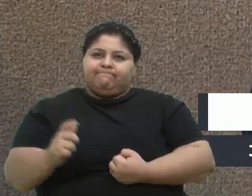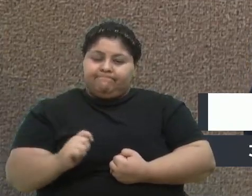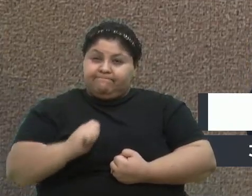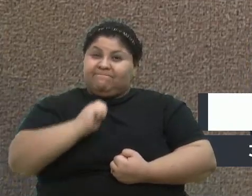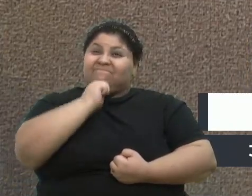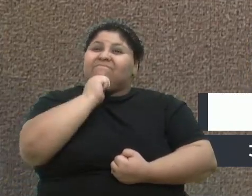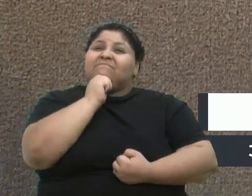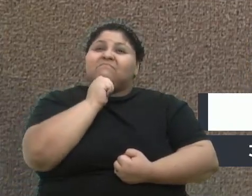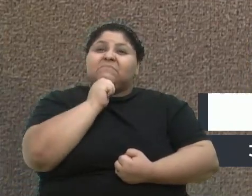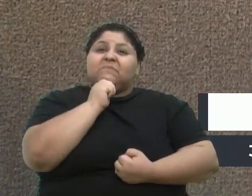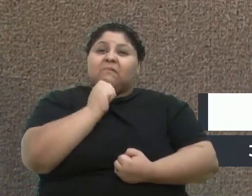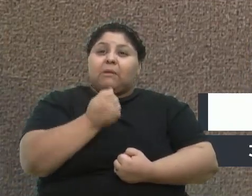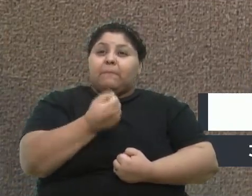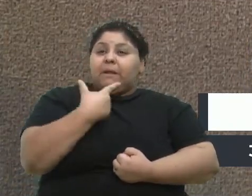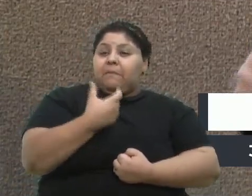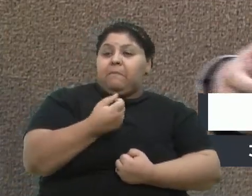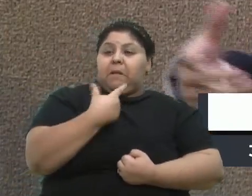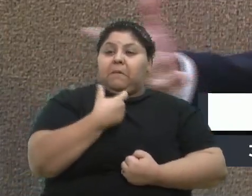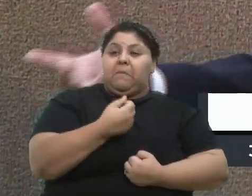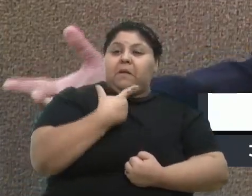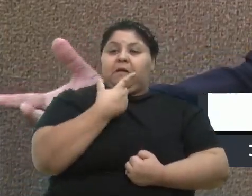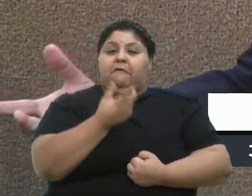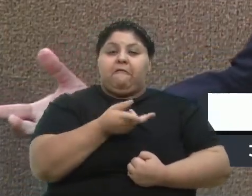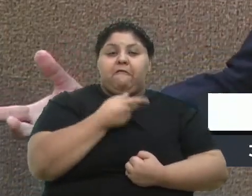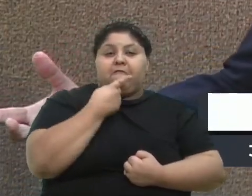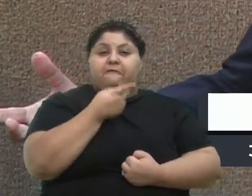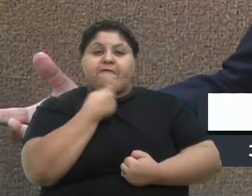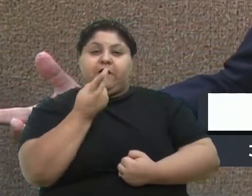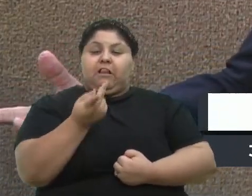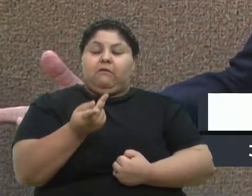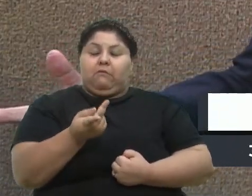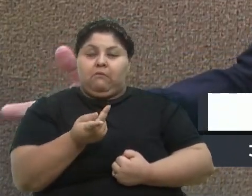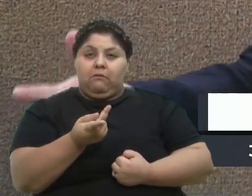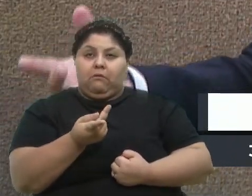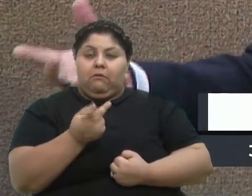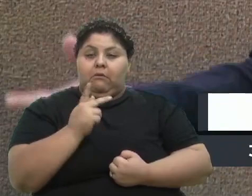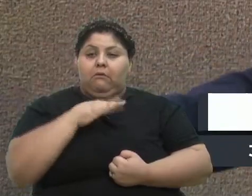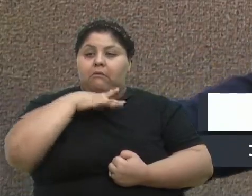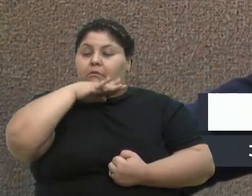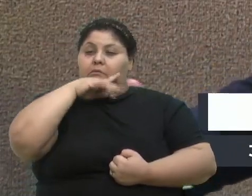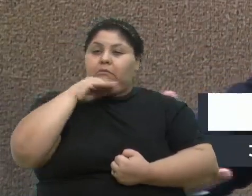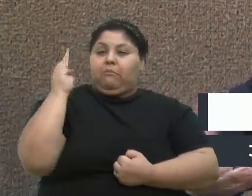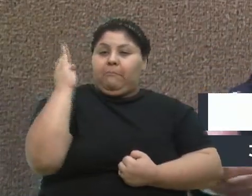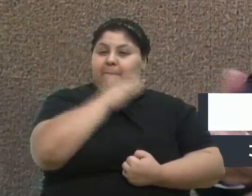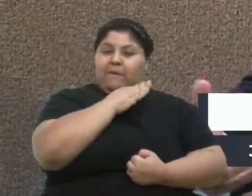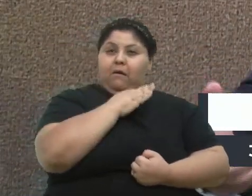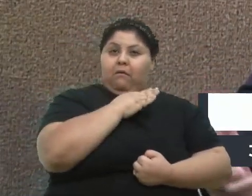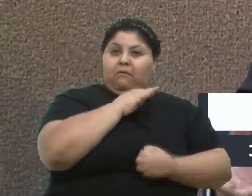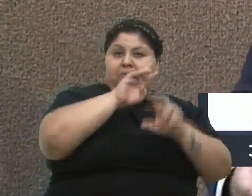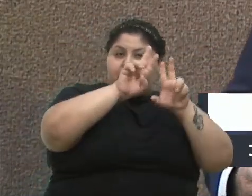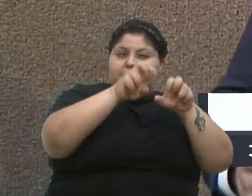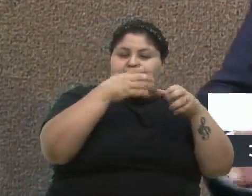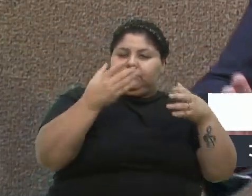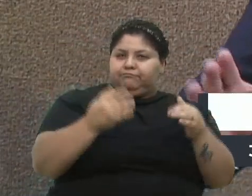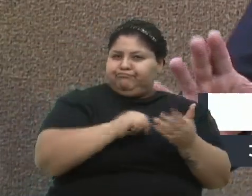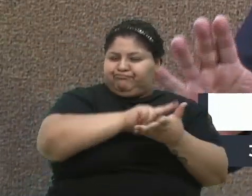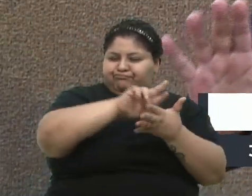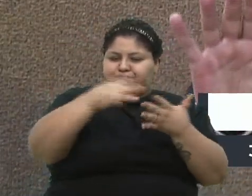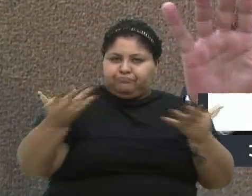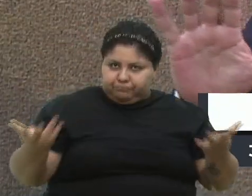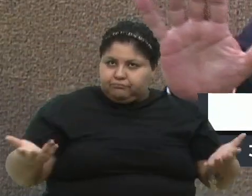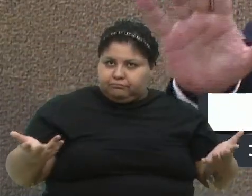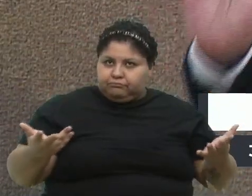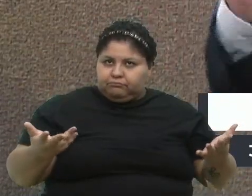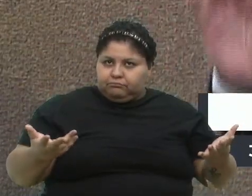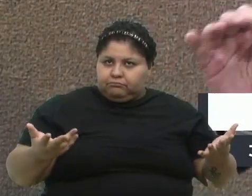com piadinhas, falando de forma pejorativa a respeito desse assunto. Enfim, cada um,